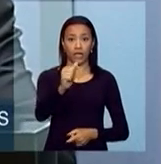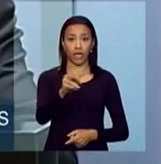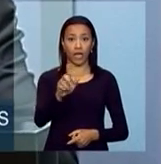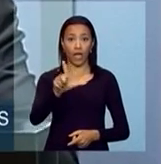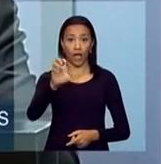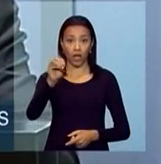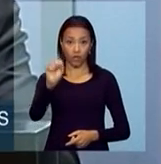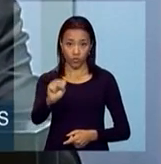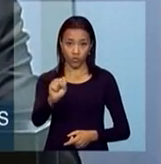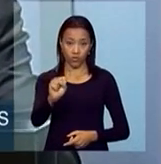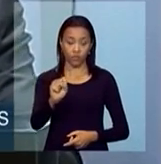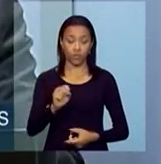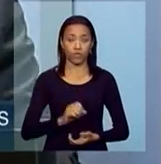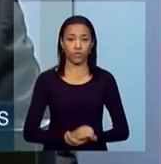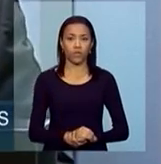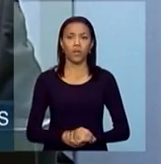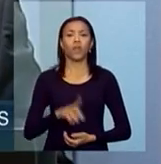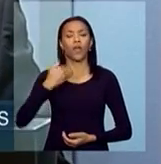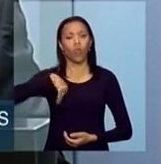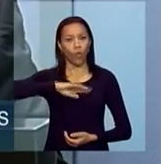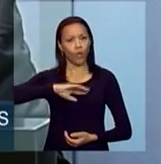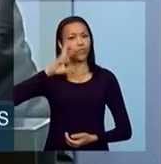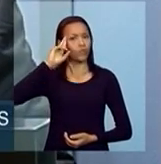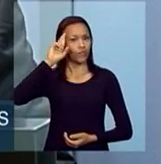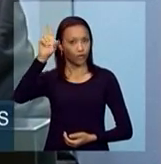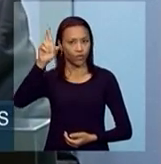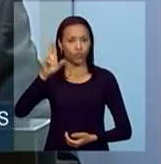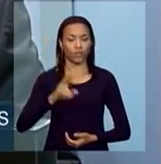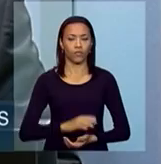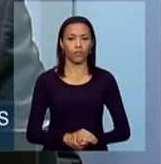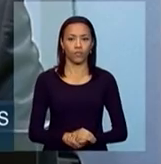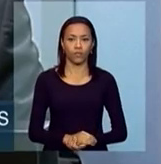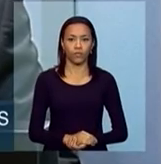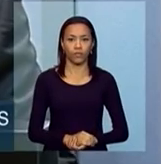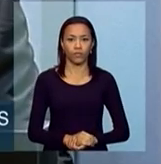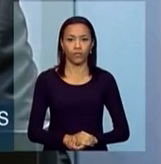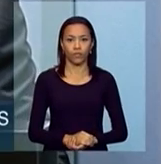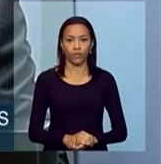nosso diretor da BB Mafre,